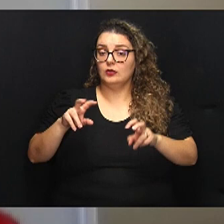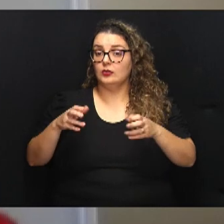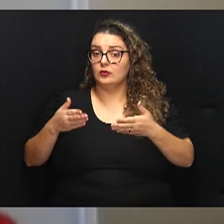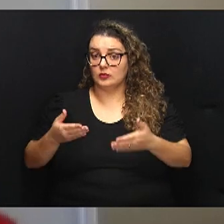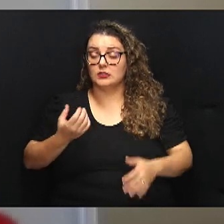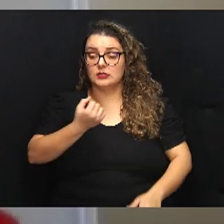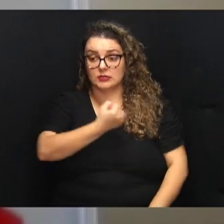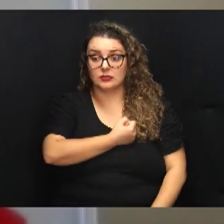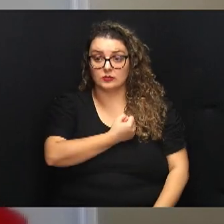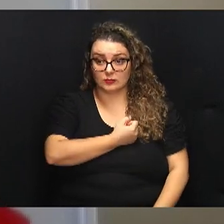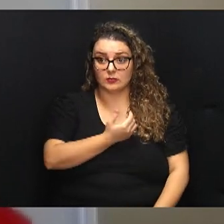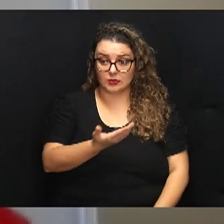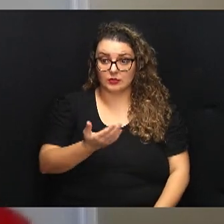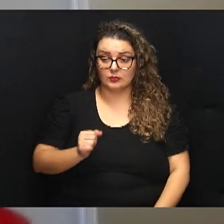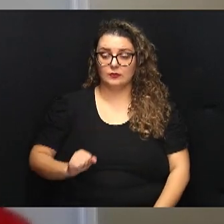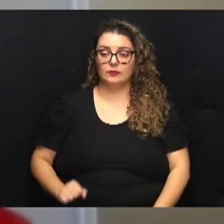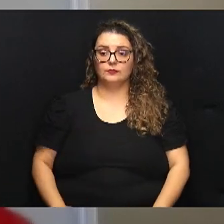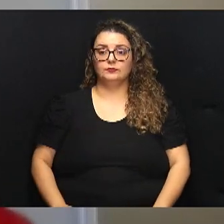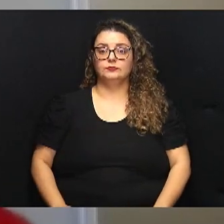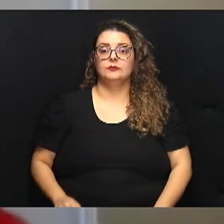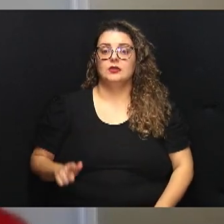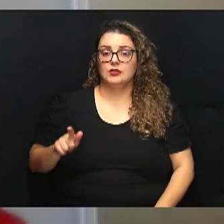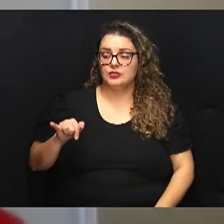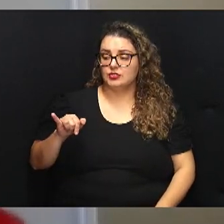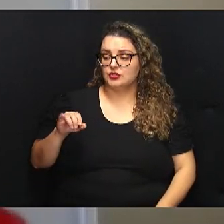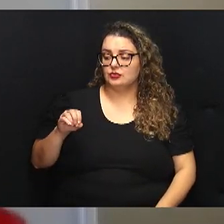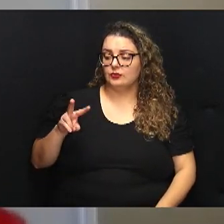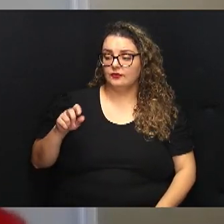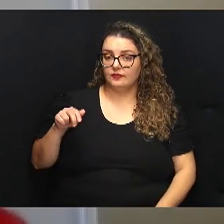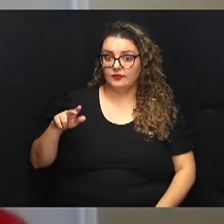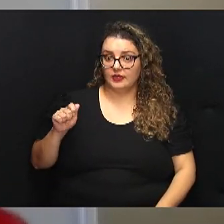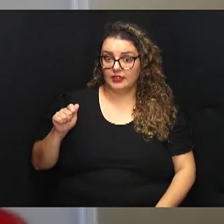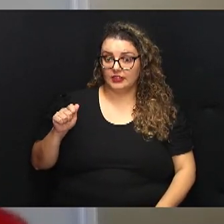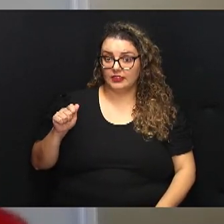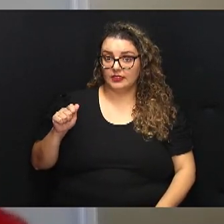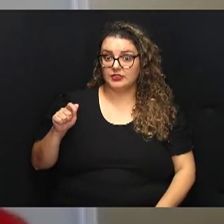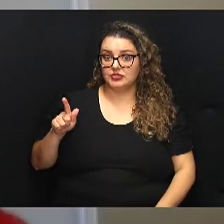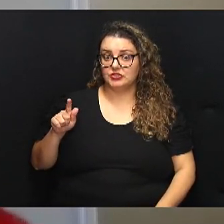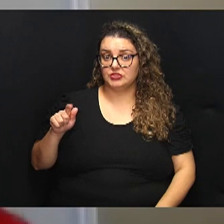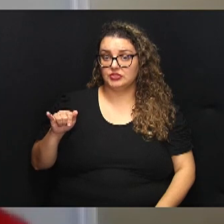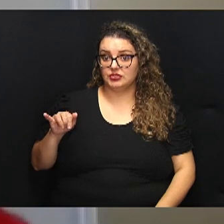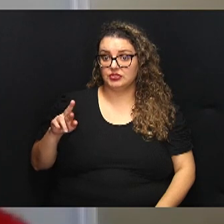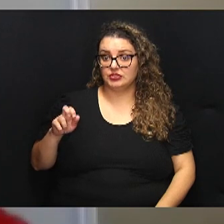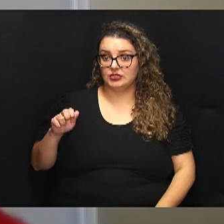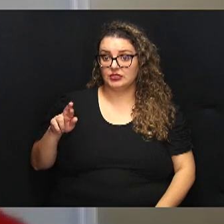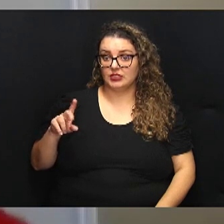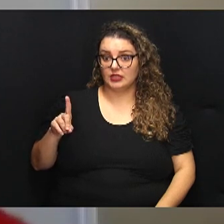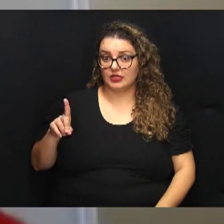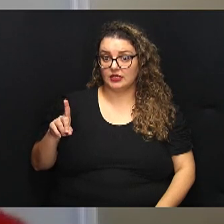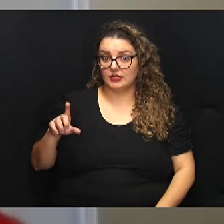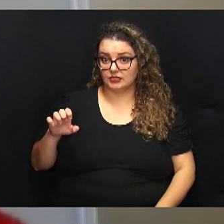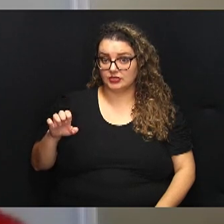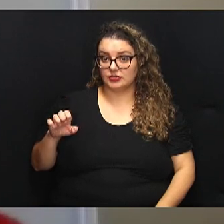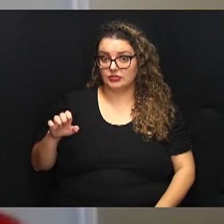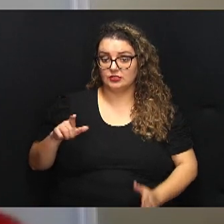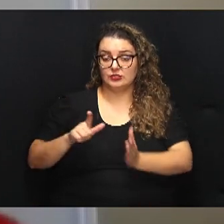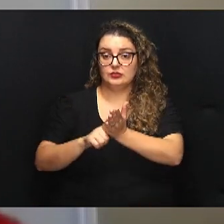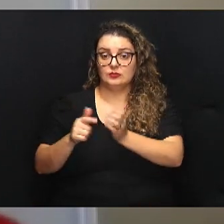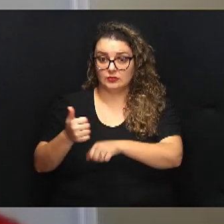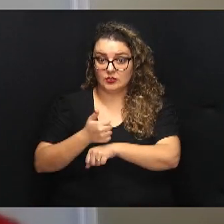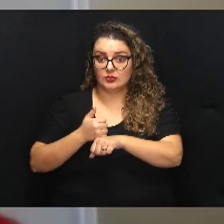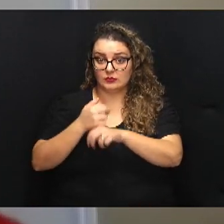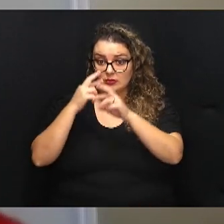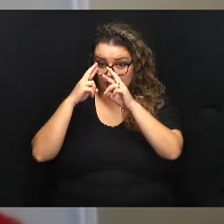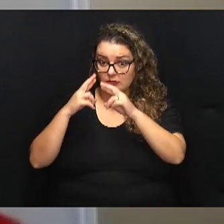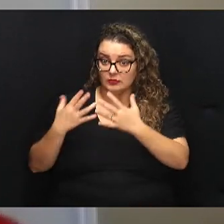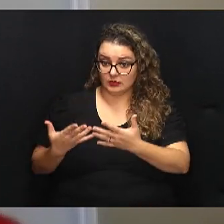número. A Giovana Girardi é uma pessoa é uma jornalista muito respeitada, muito,